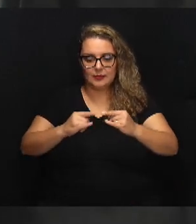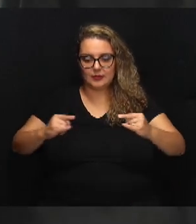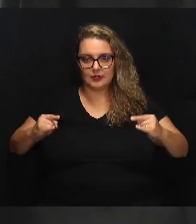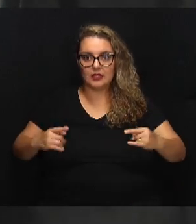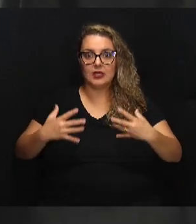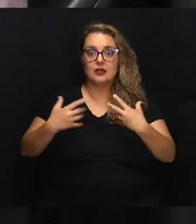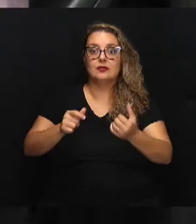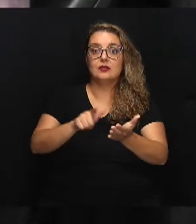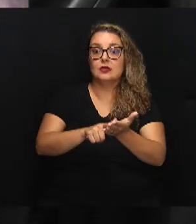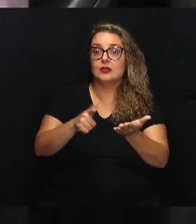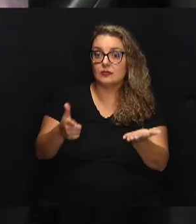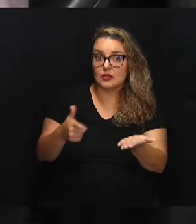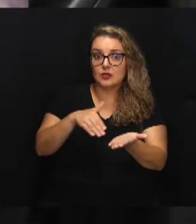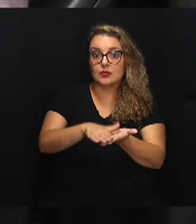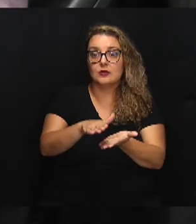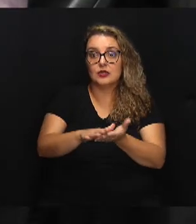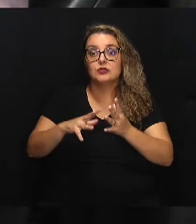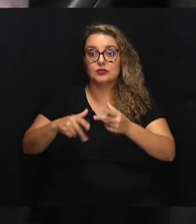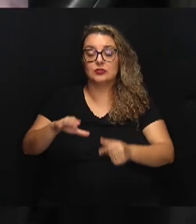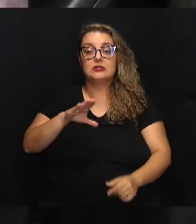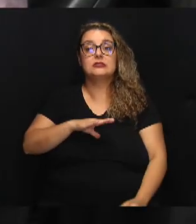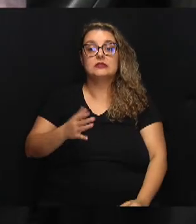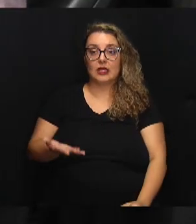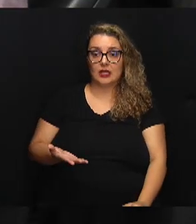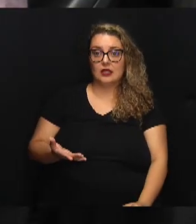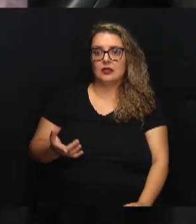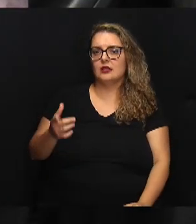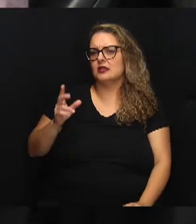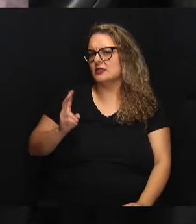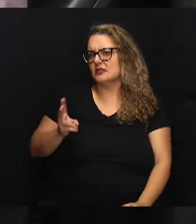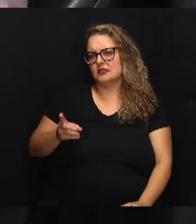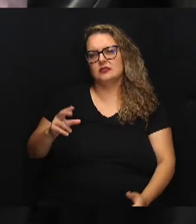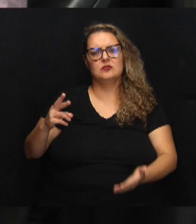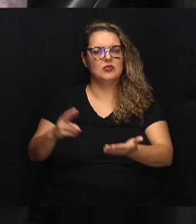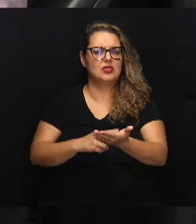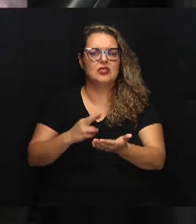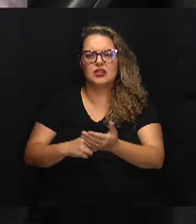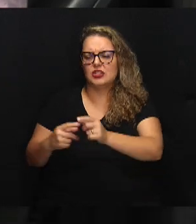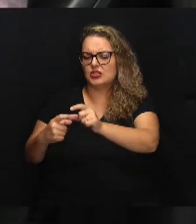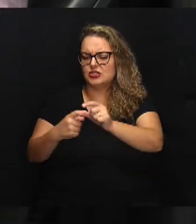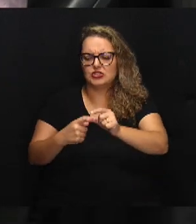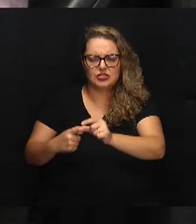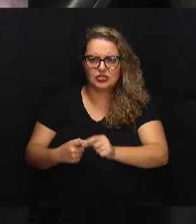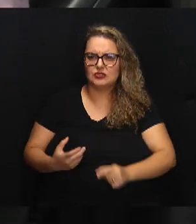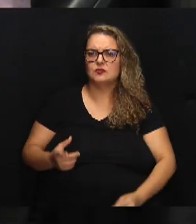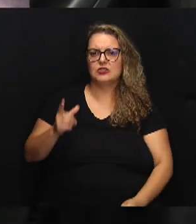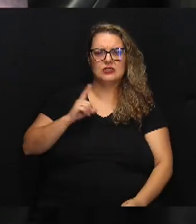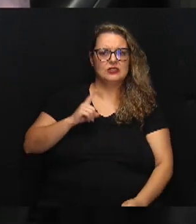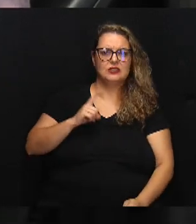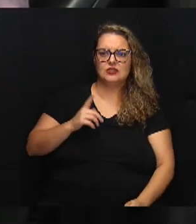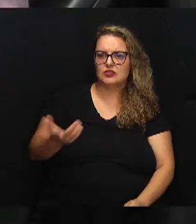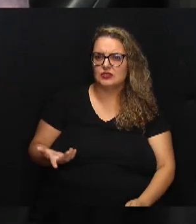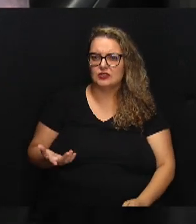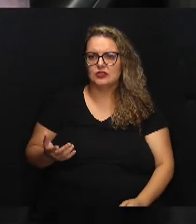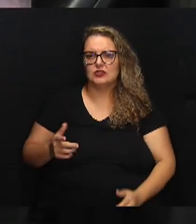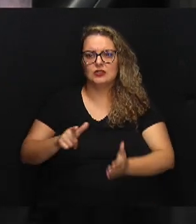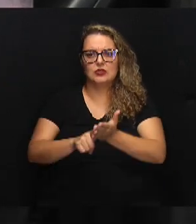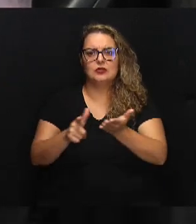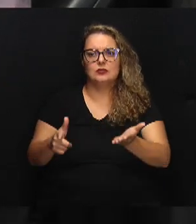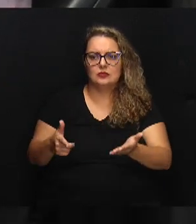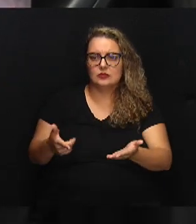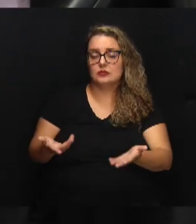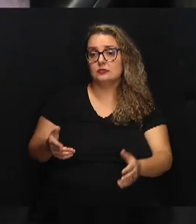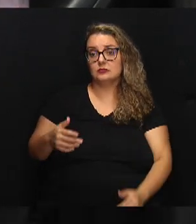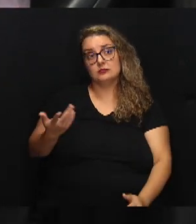recebia os jornais de toda a cidade. Tá. Então sempre tinha revistas, gibi, sempre teve, né, os jornais, e a